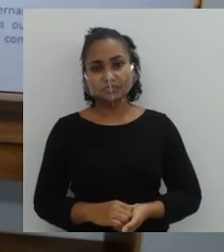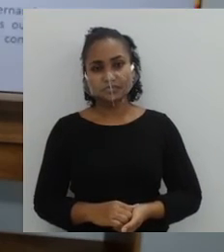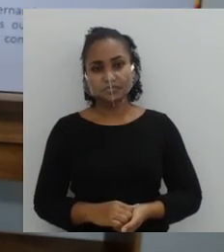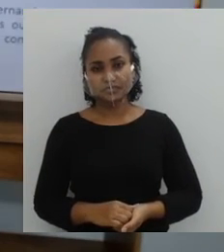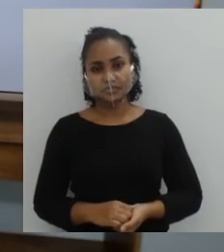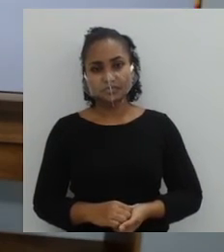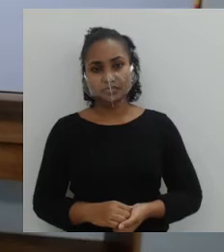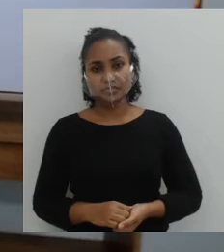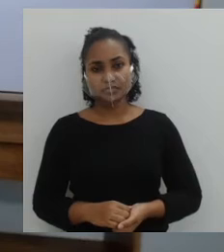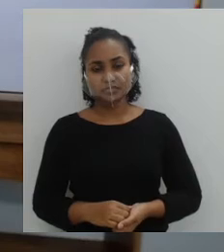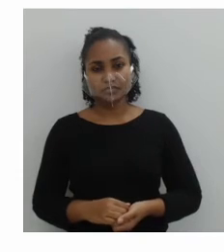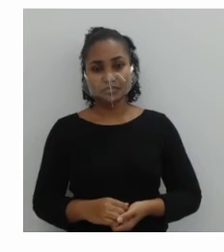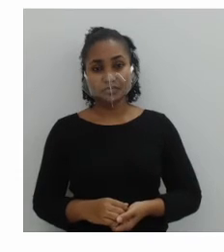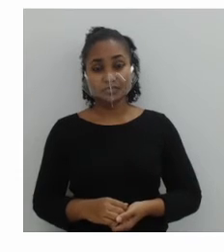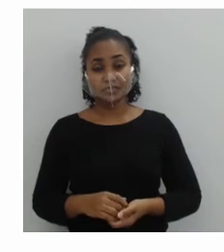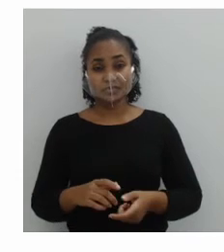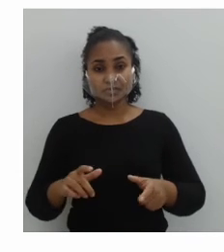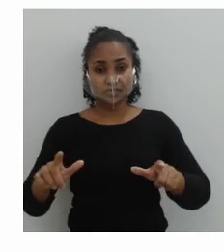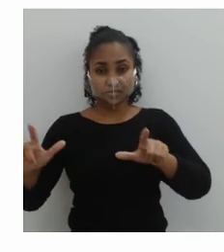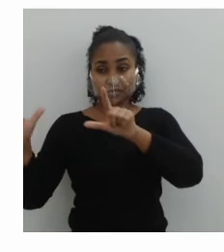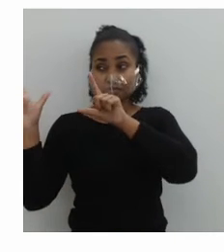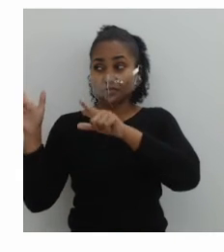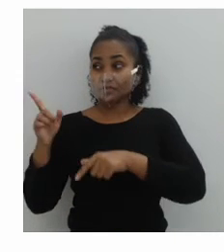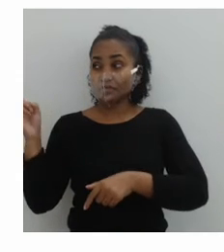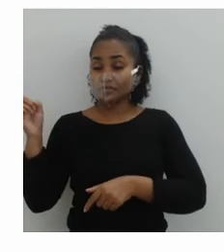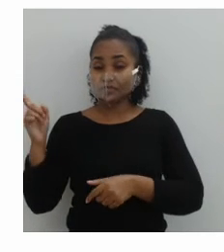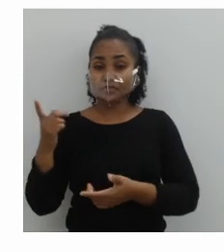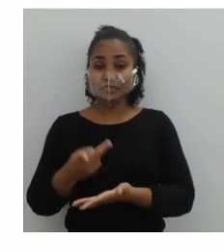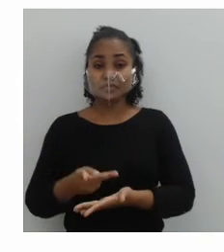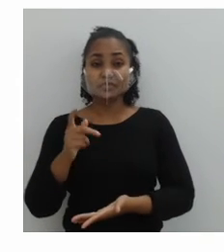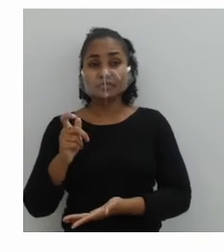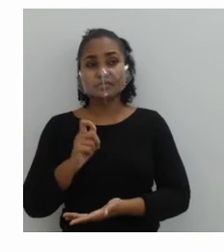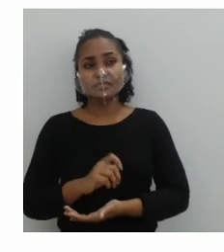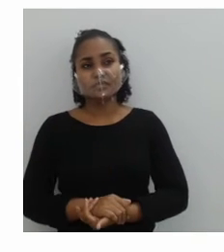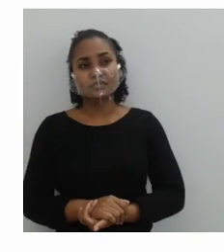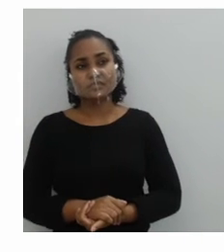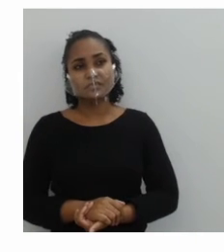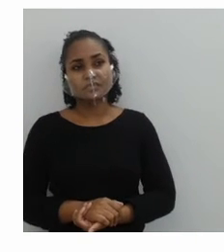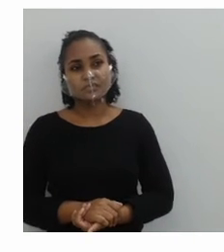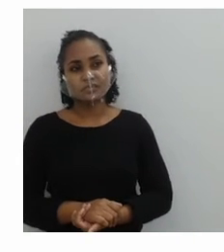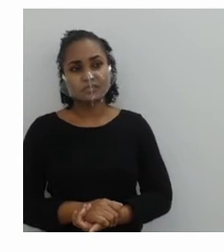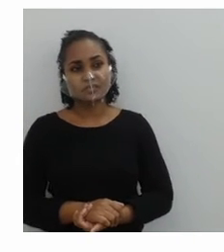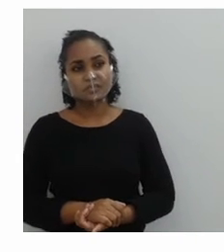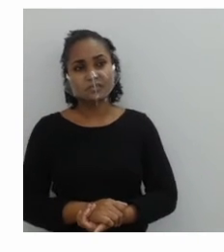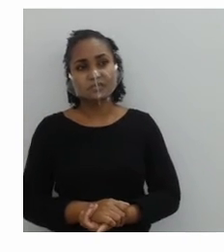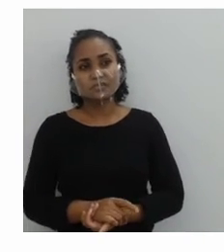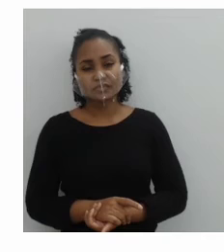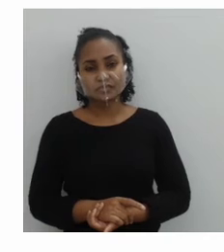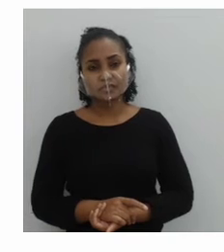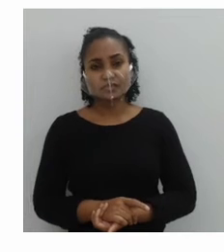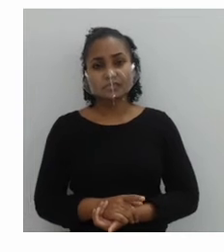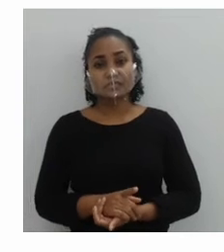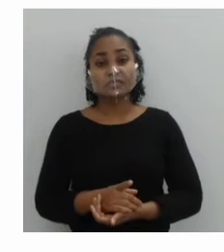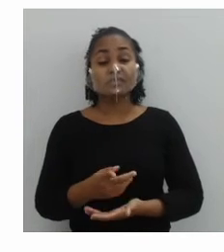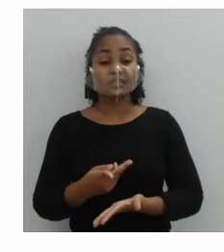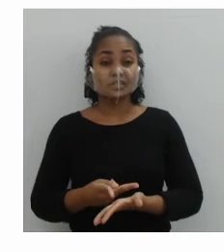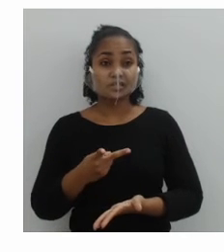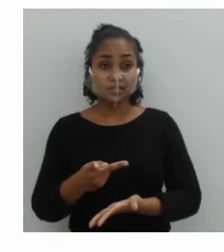Corta para o slide. A conquista dos holandeses. Conquistaram o Forte dos Reis Magos, no Rio Grande do